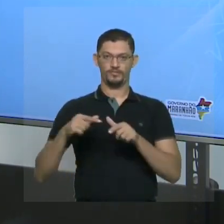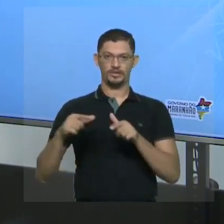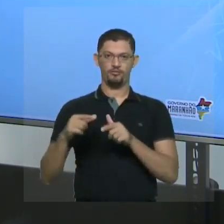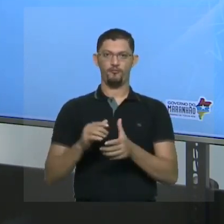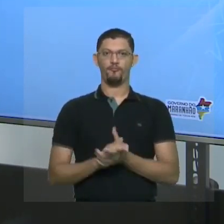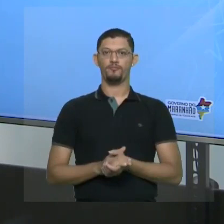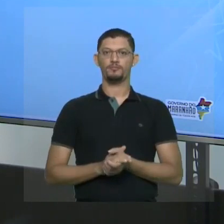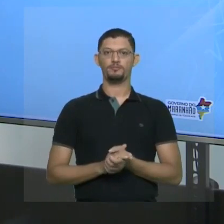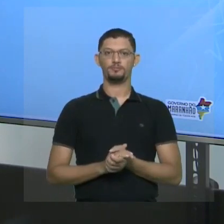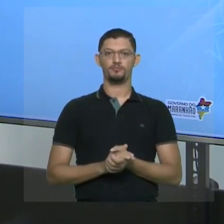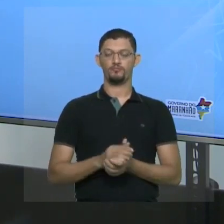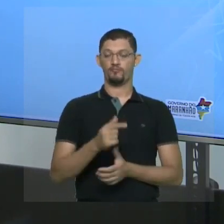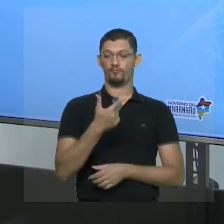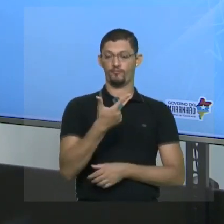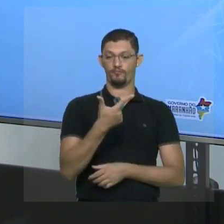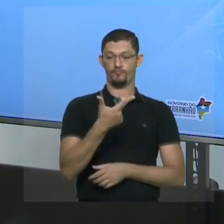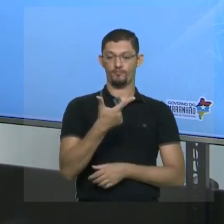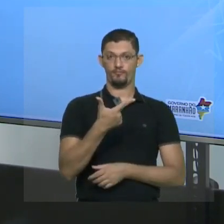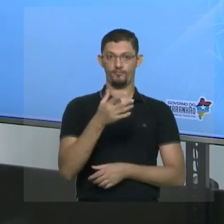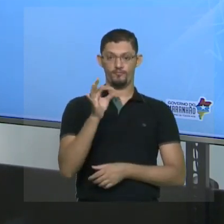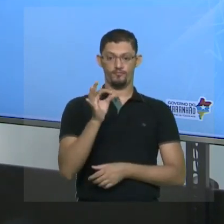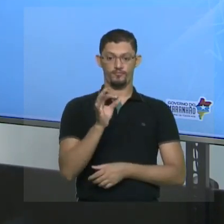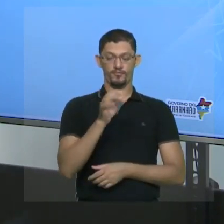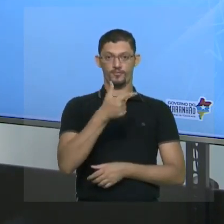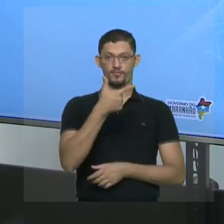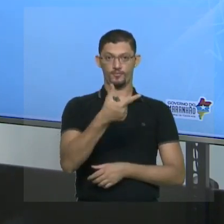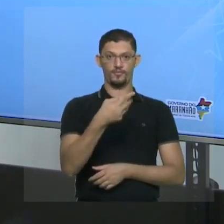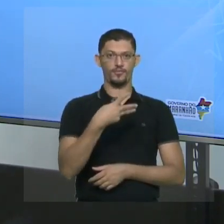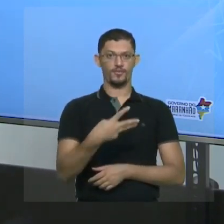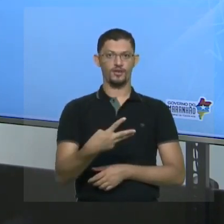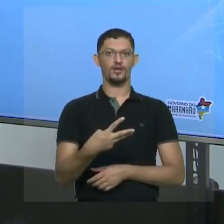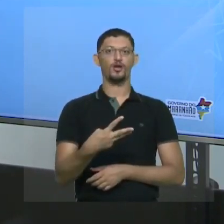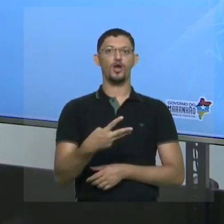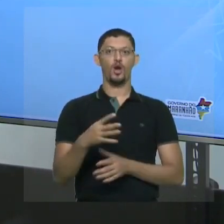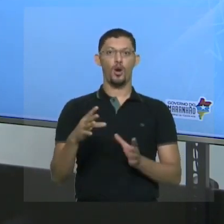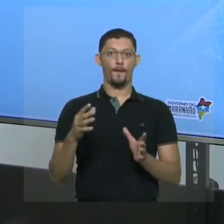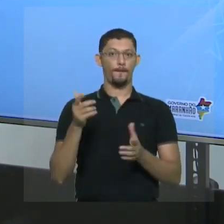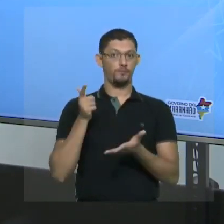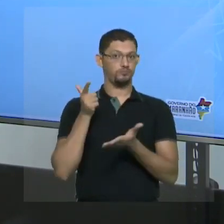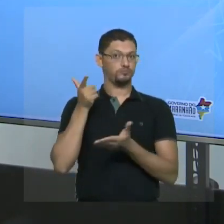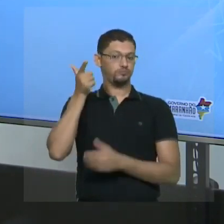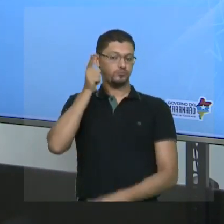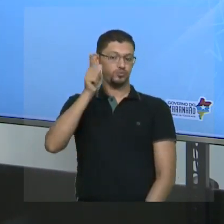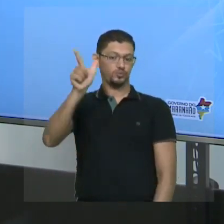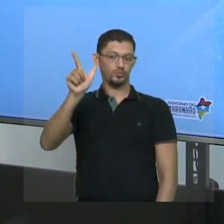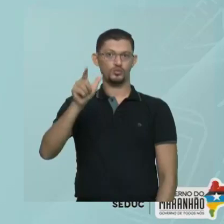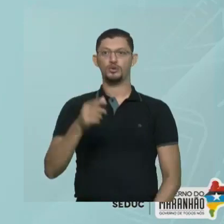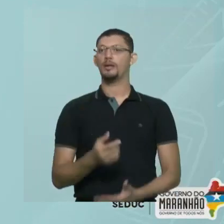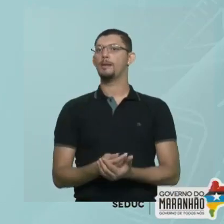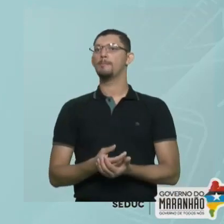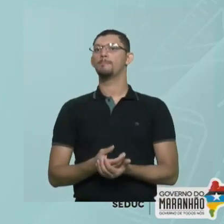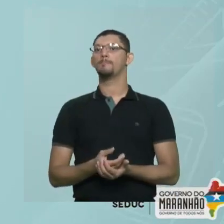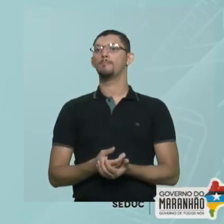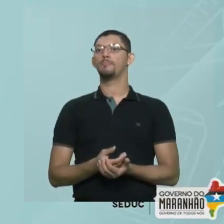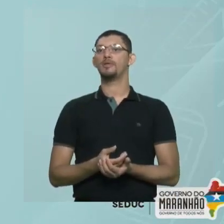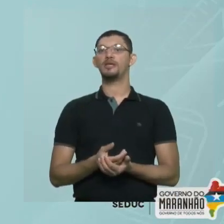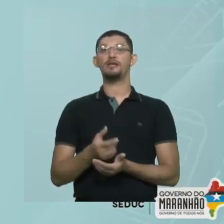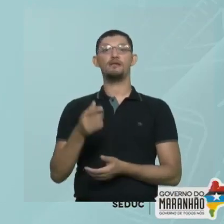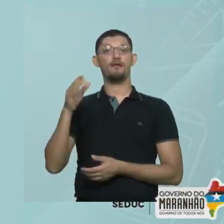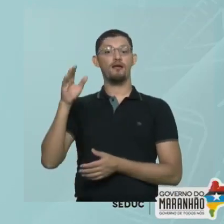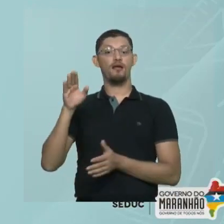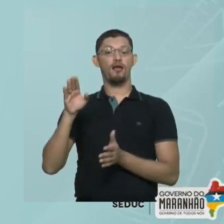de aprovados e o número de reprovados. Dos entrevistados foram aprovados quantos por